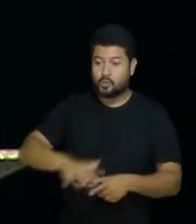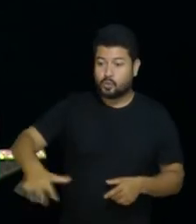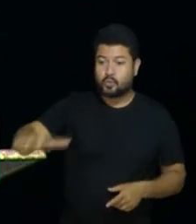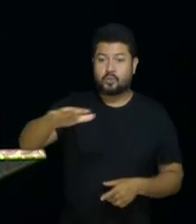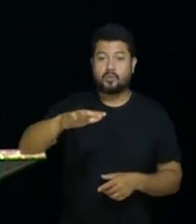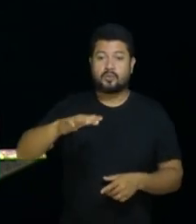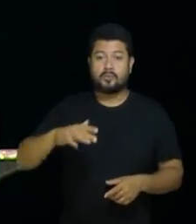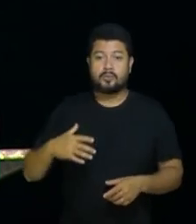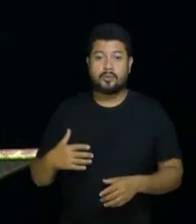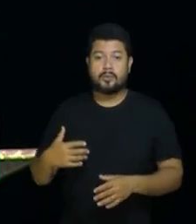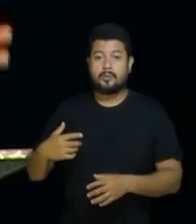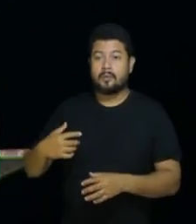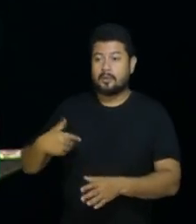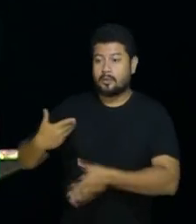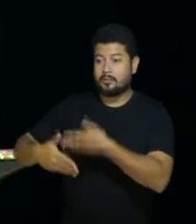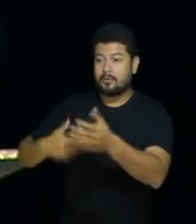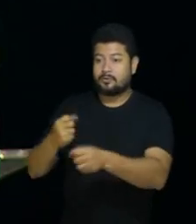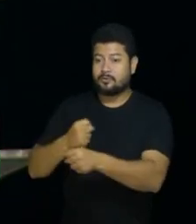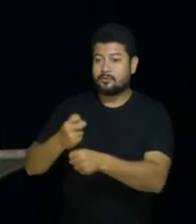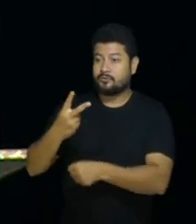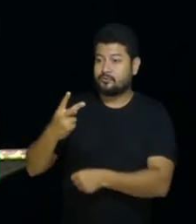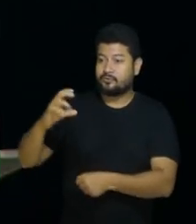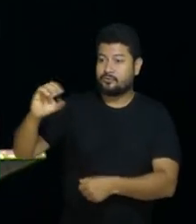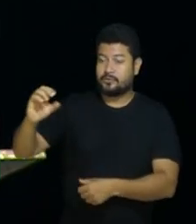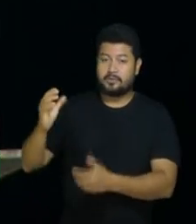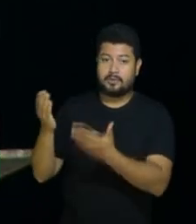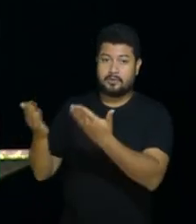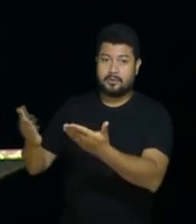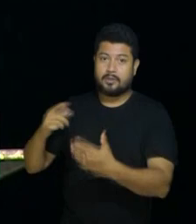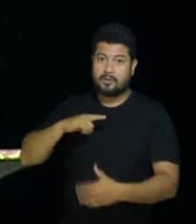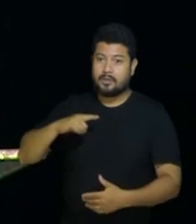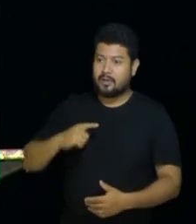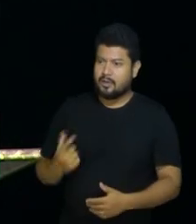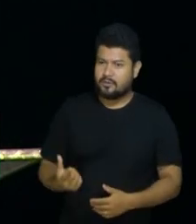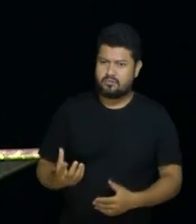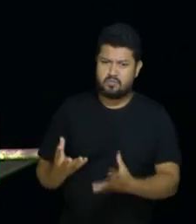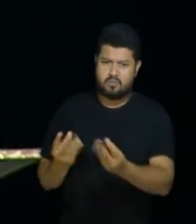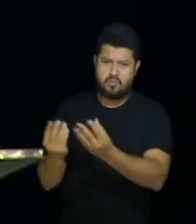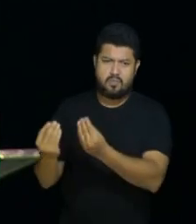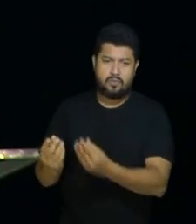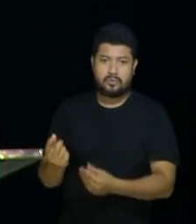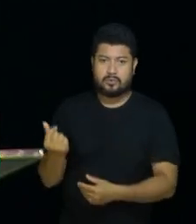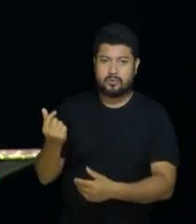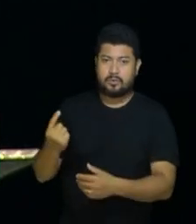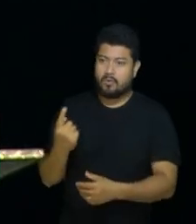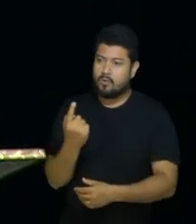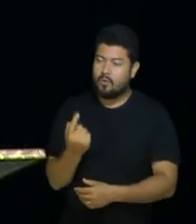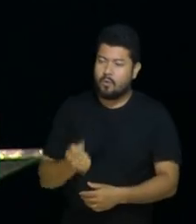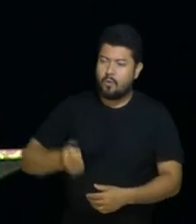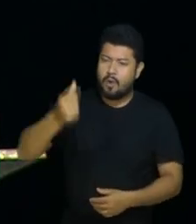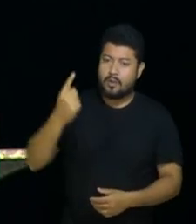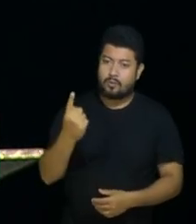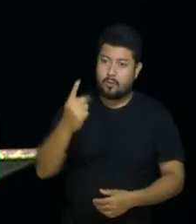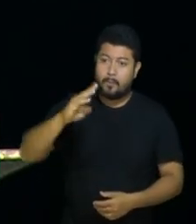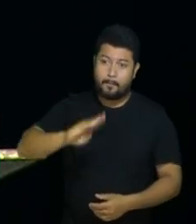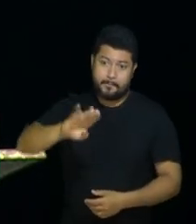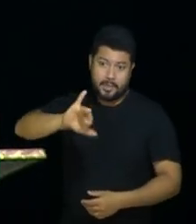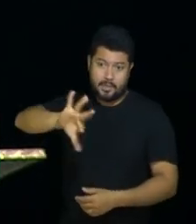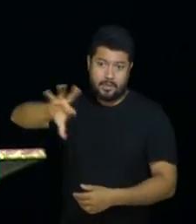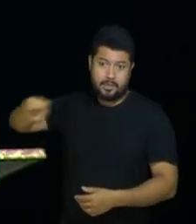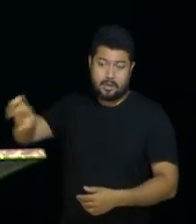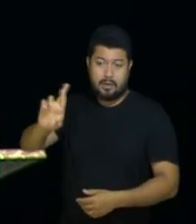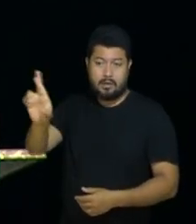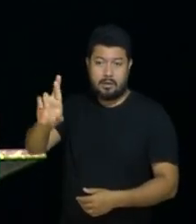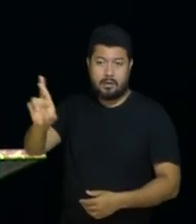daqui 20 anos nós tenhamos uma conta que lá tenha quase 1 bilhão de reais, e quando nós tivermos uma